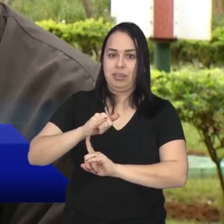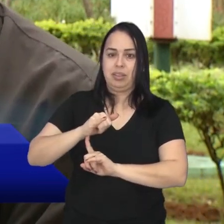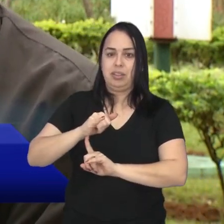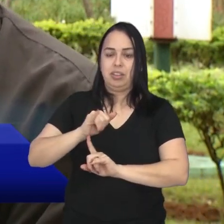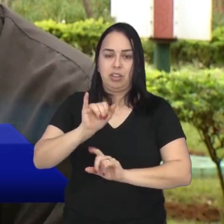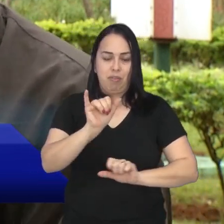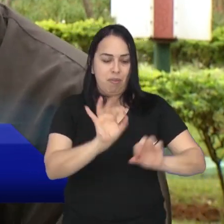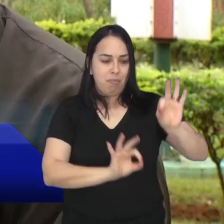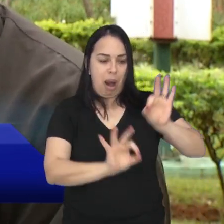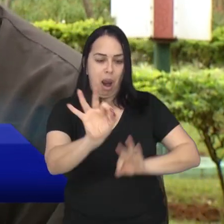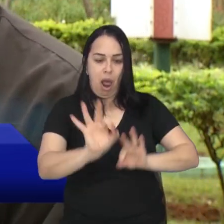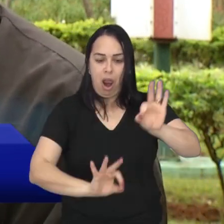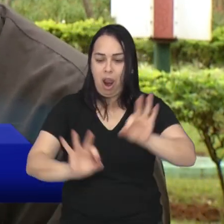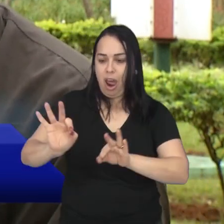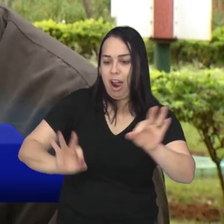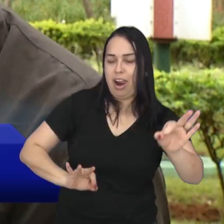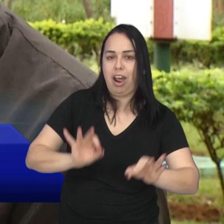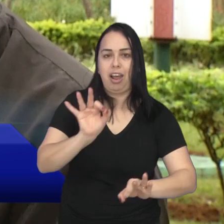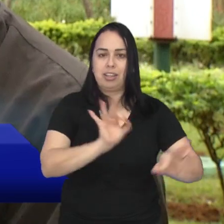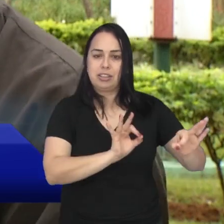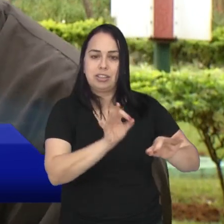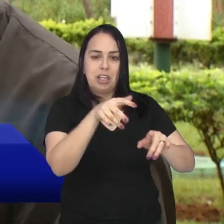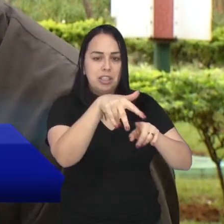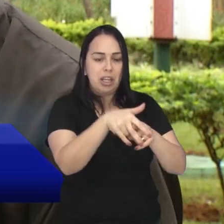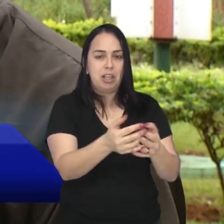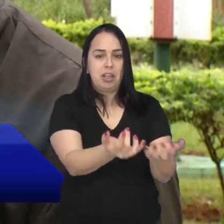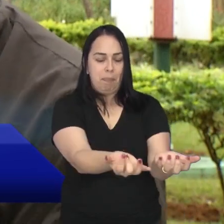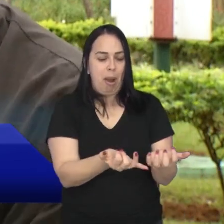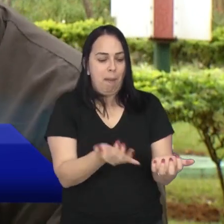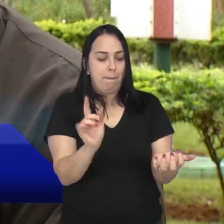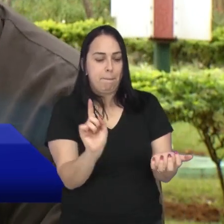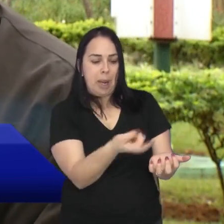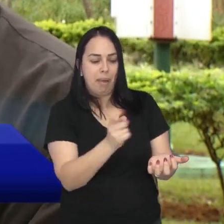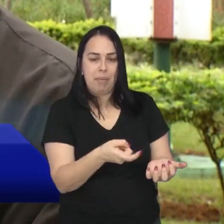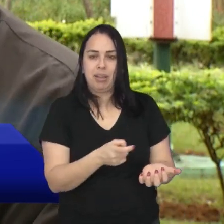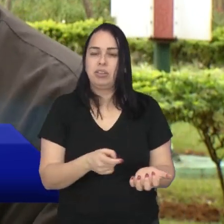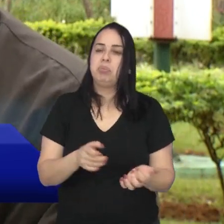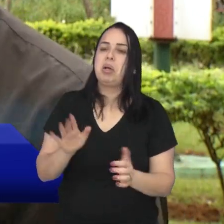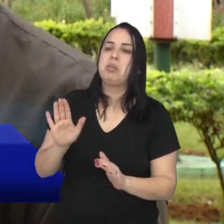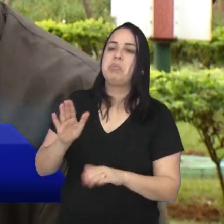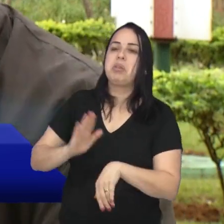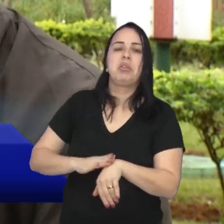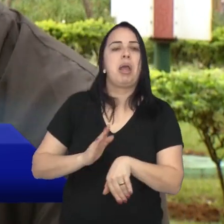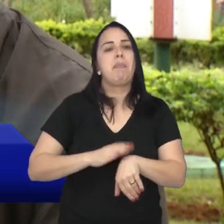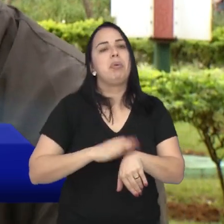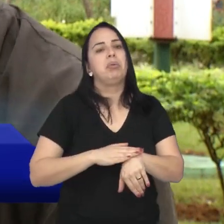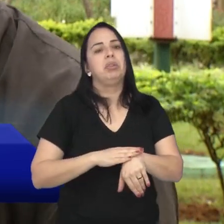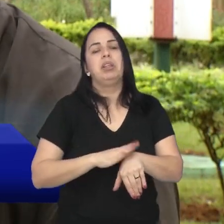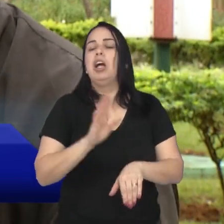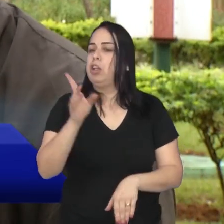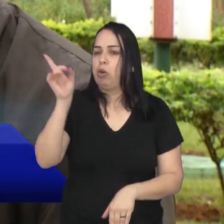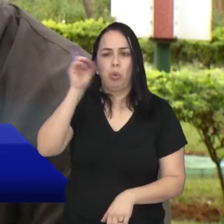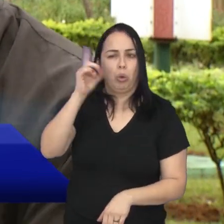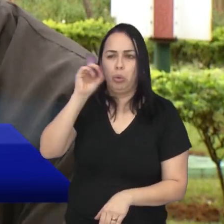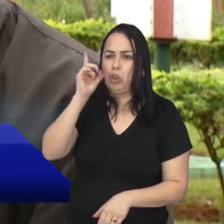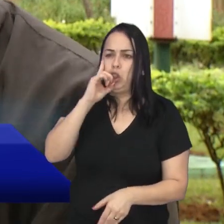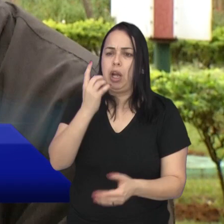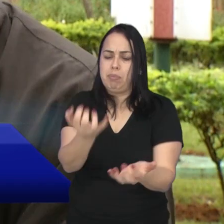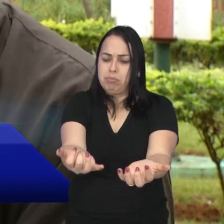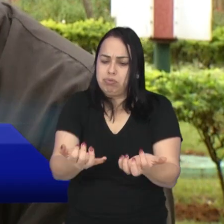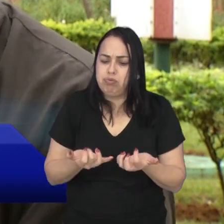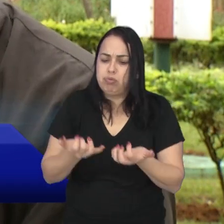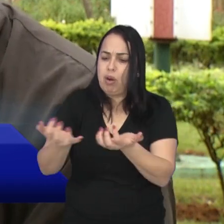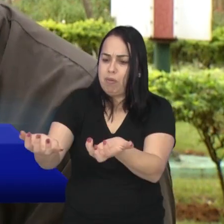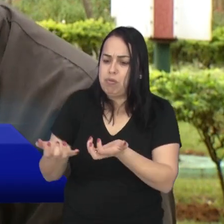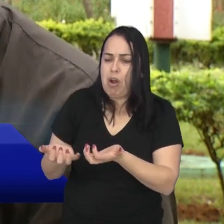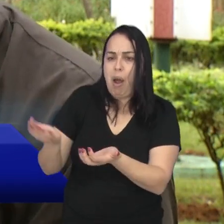aqui, Santos Dumont, fazemos toda a manutenção de todo o ajardinamento. De quanto em quanto tempo? Isso é diariamente,